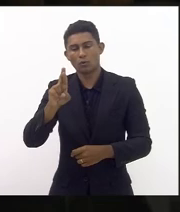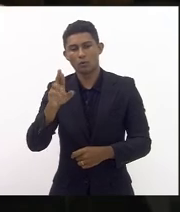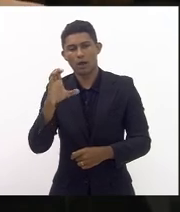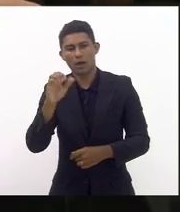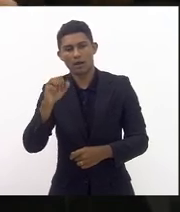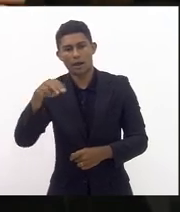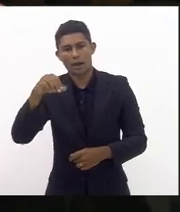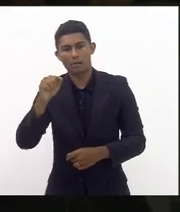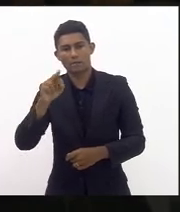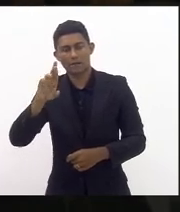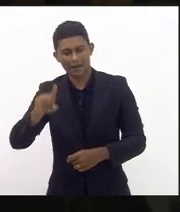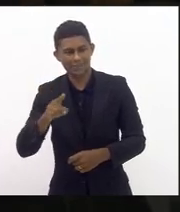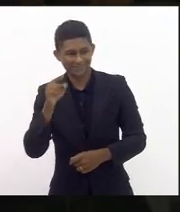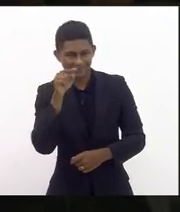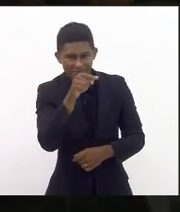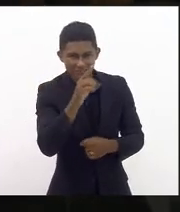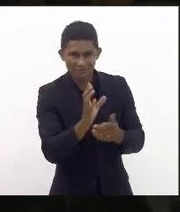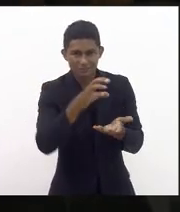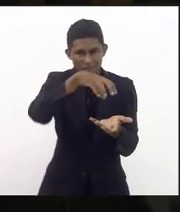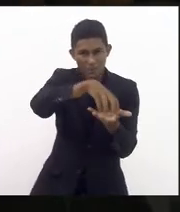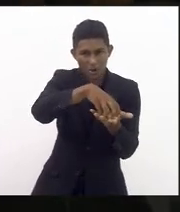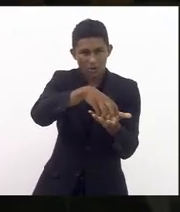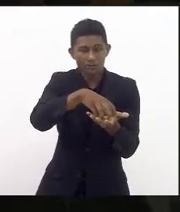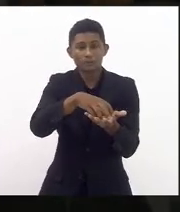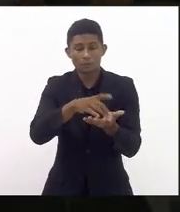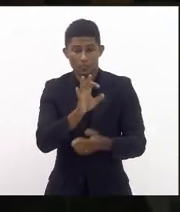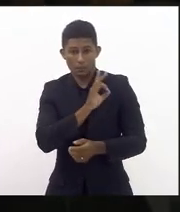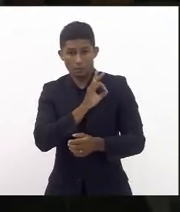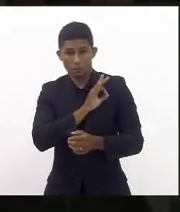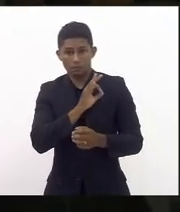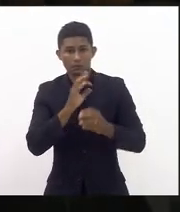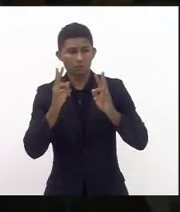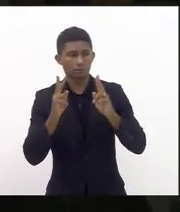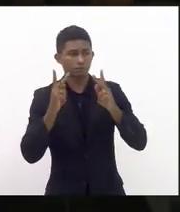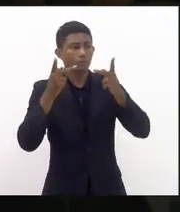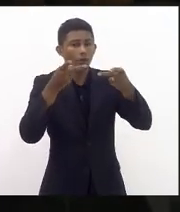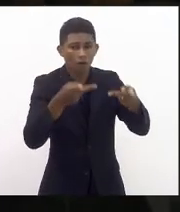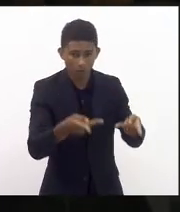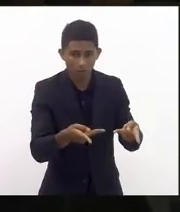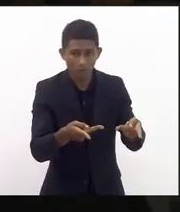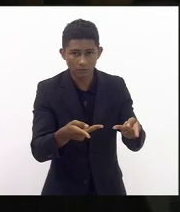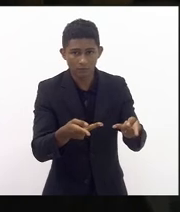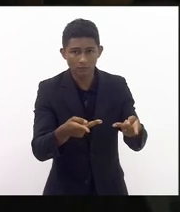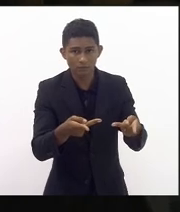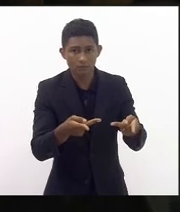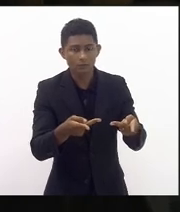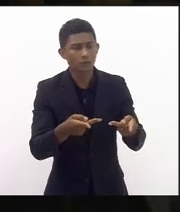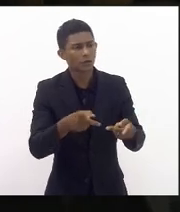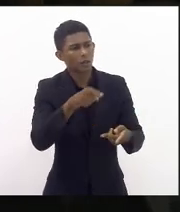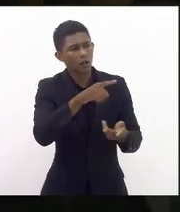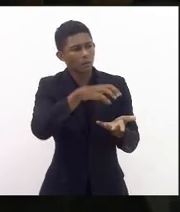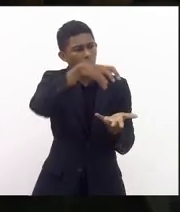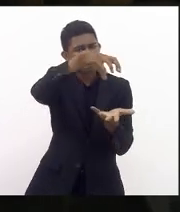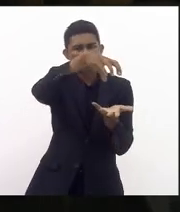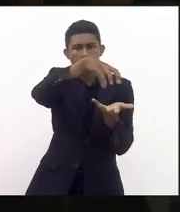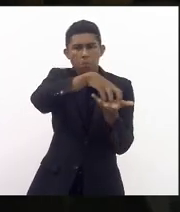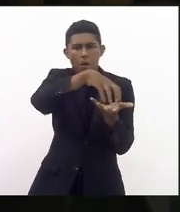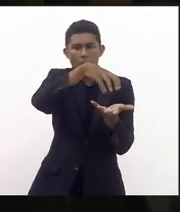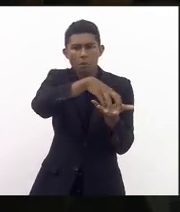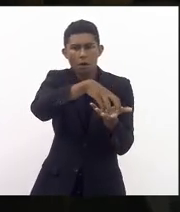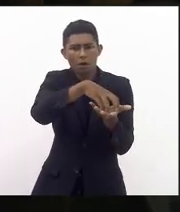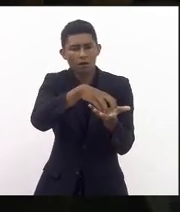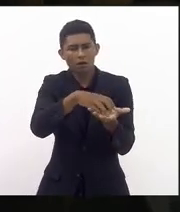Senador Camará, na visita que eles fizeram, antes da CPI, no meio da estação, em